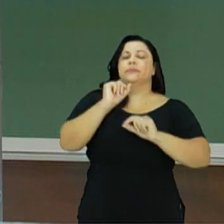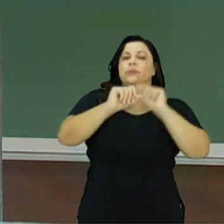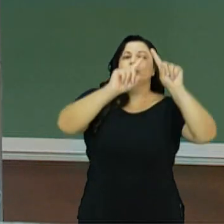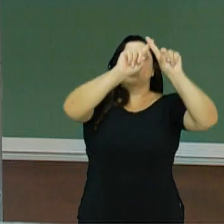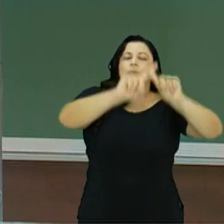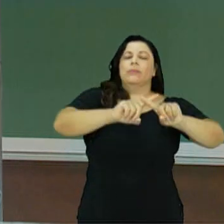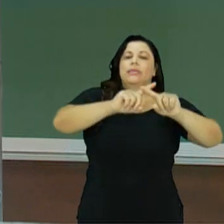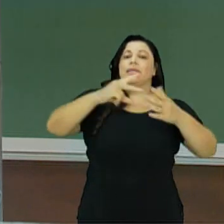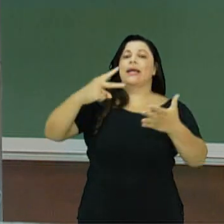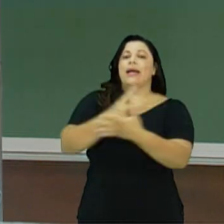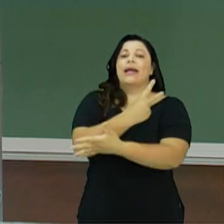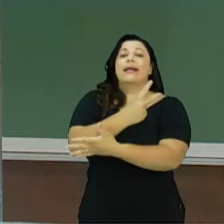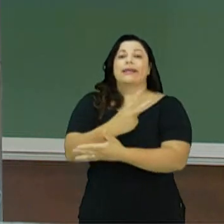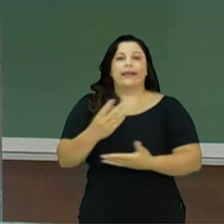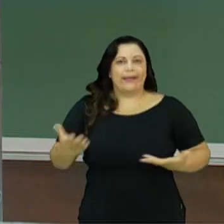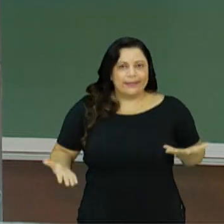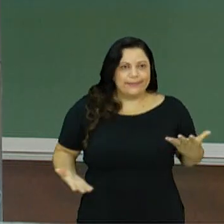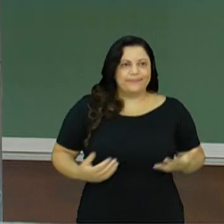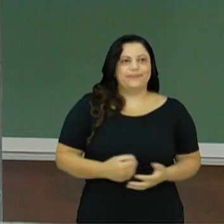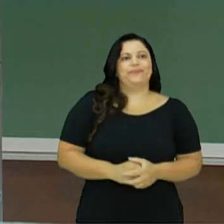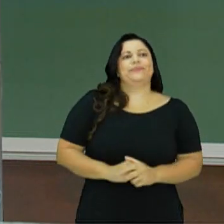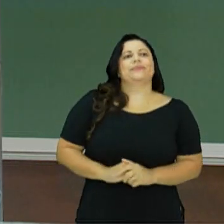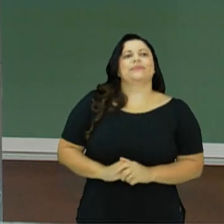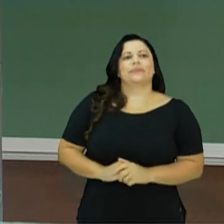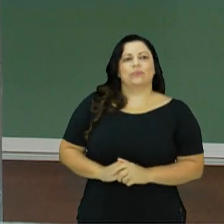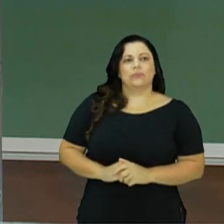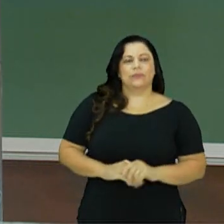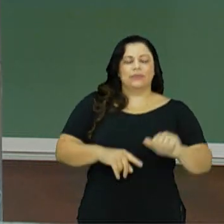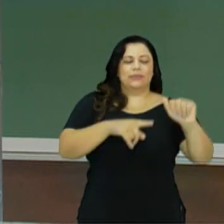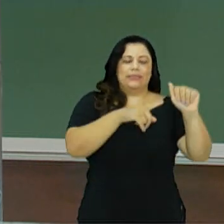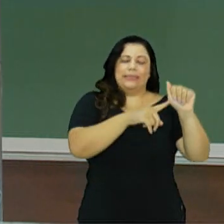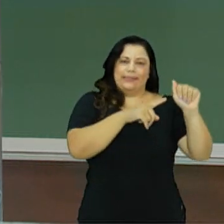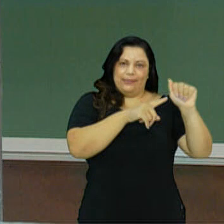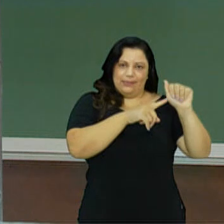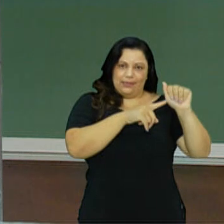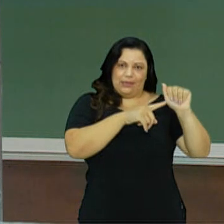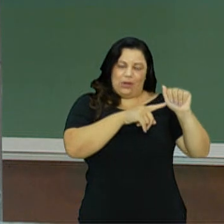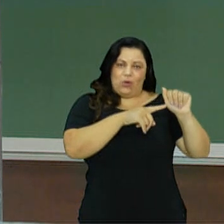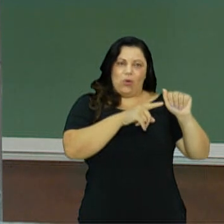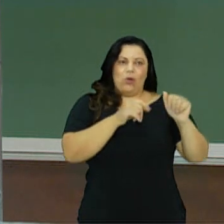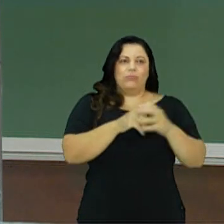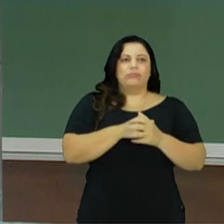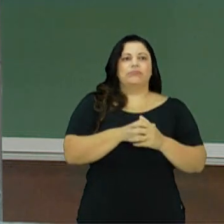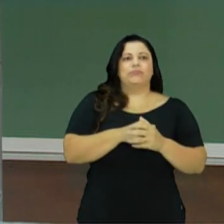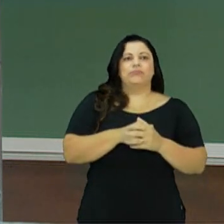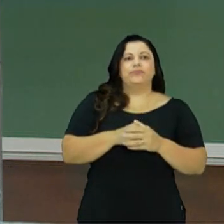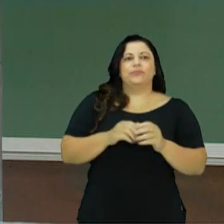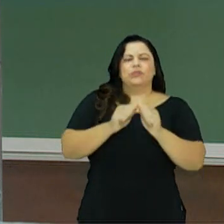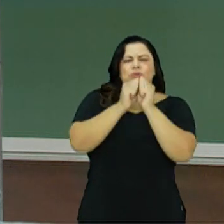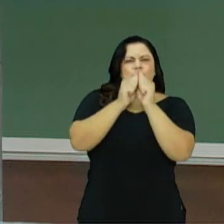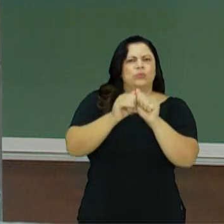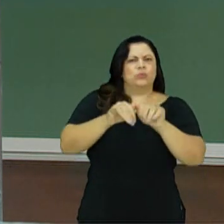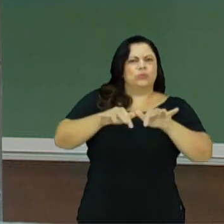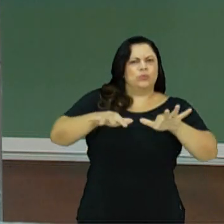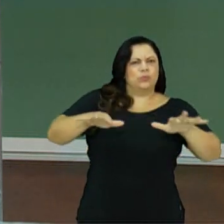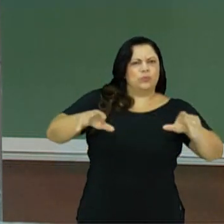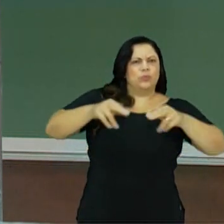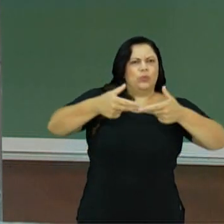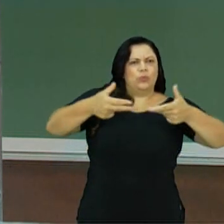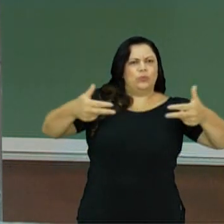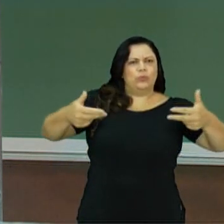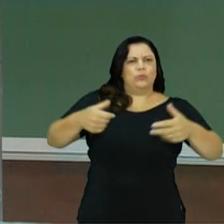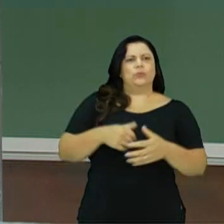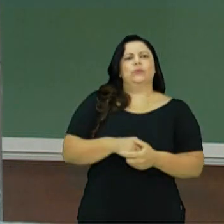incorreta. Letra A, nutrientes e gases difundem-se pela matriz óssea, difundem-se e se espalham, né? Letra